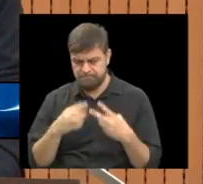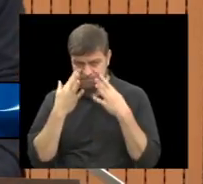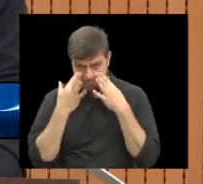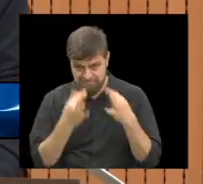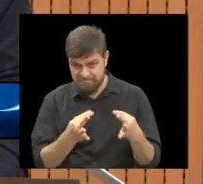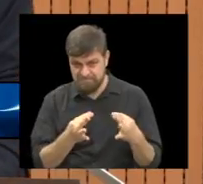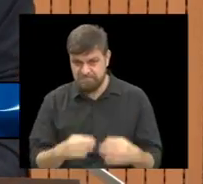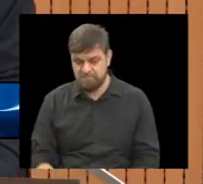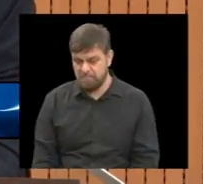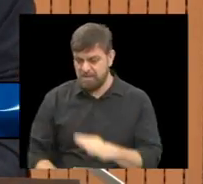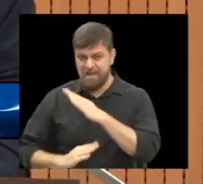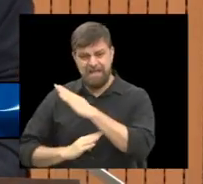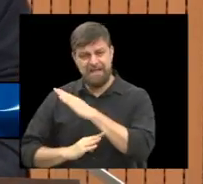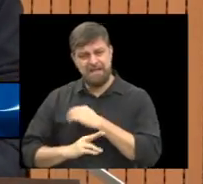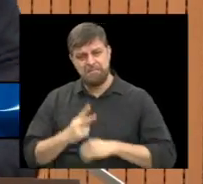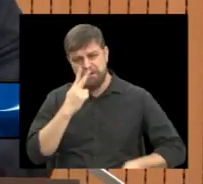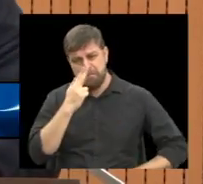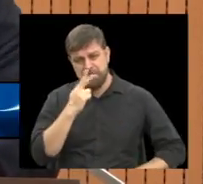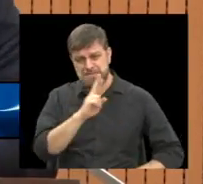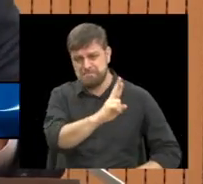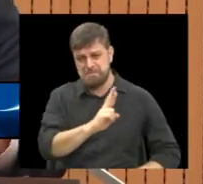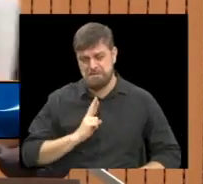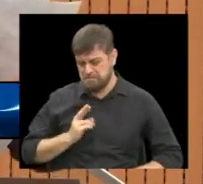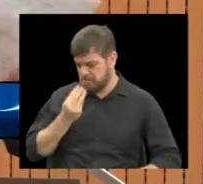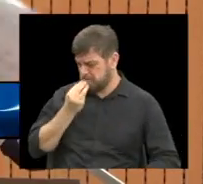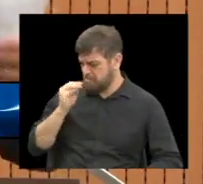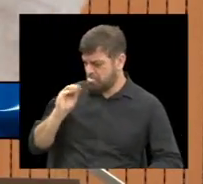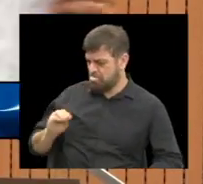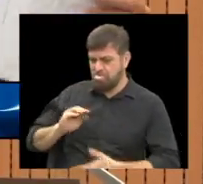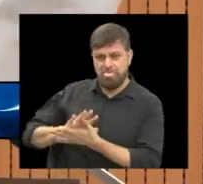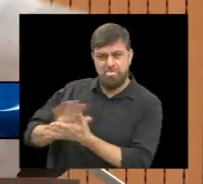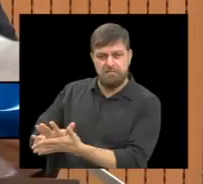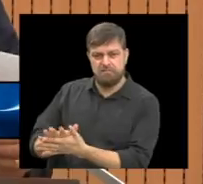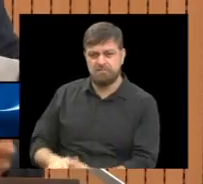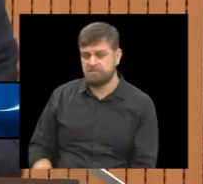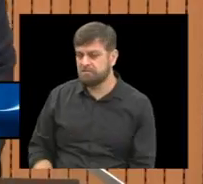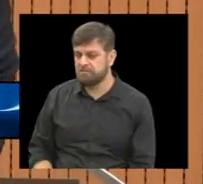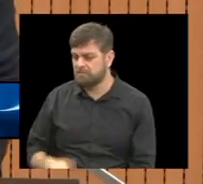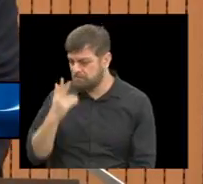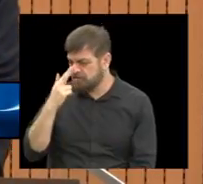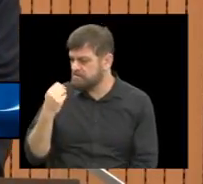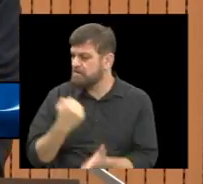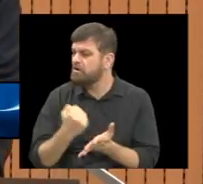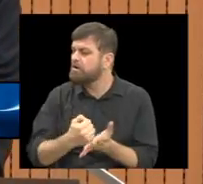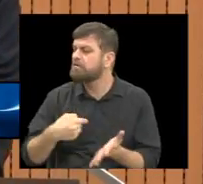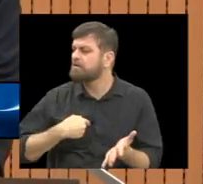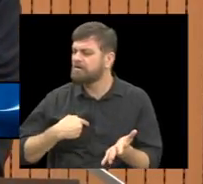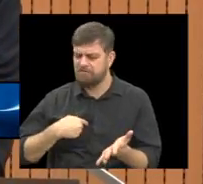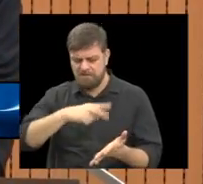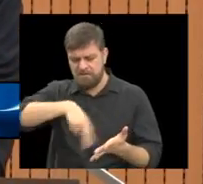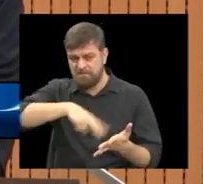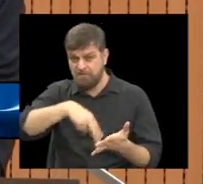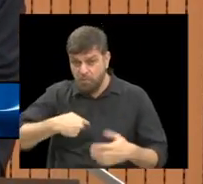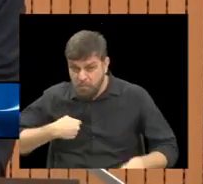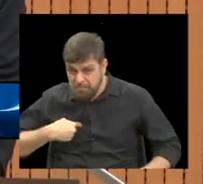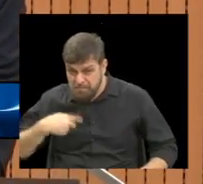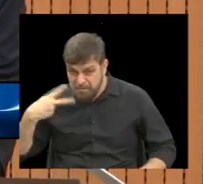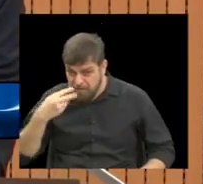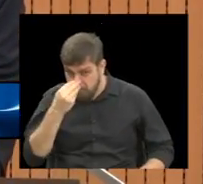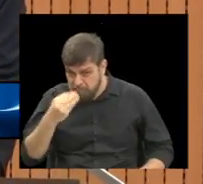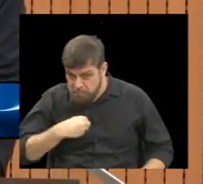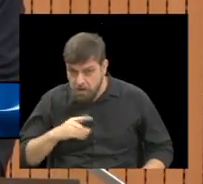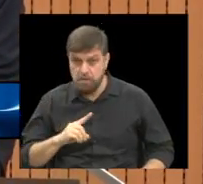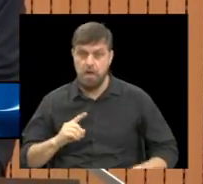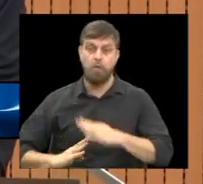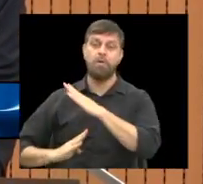respeito com esta casa uma resposta dizendo assim o protocolo está aqui isso é uma falta de respeito não com este vereador com a instituição